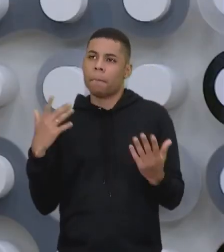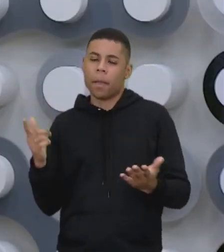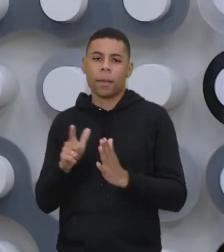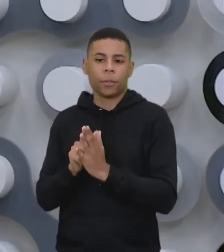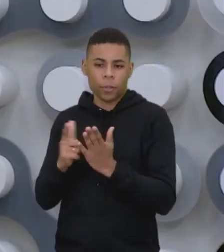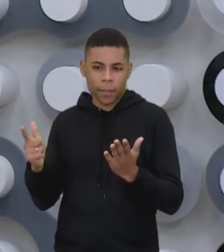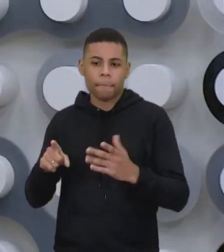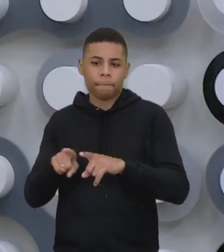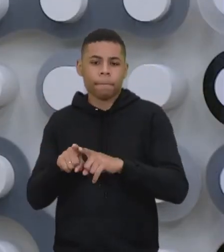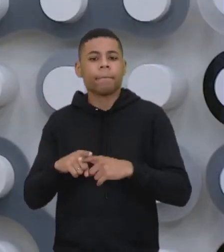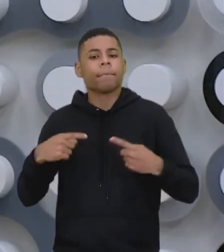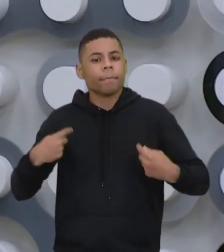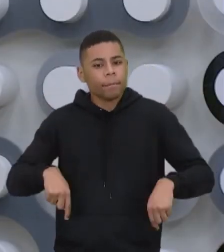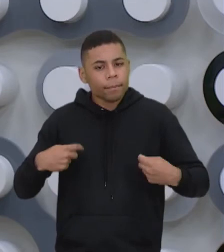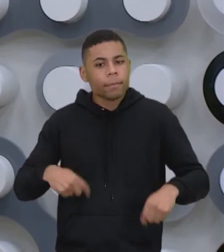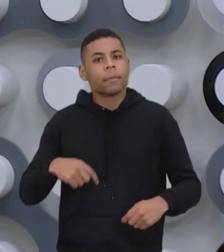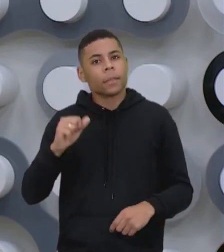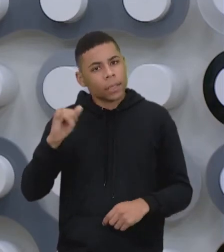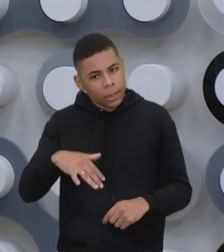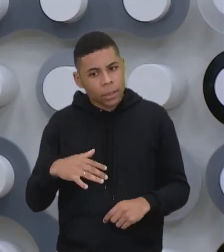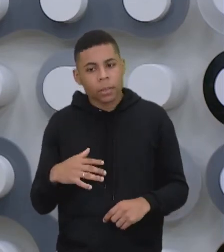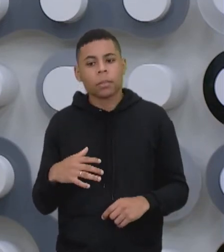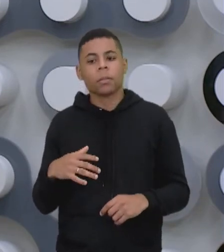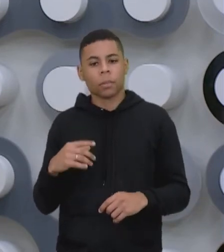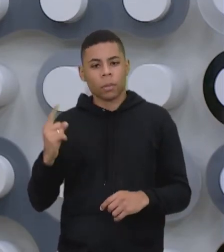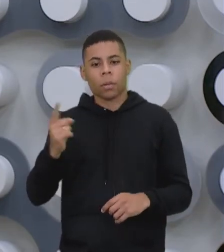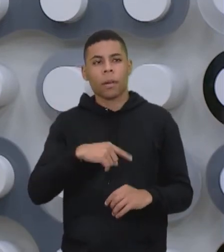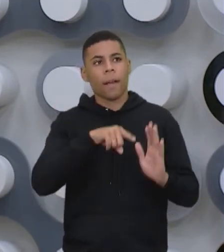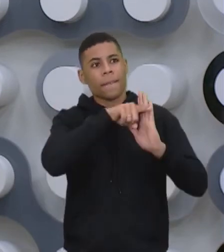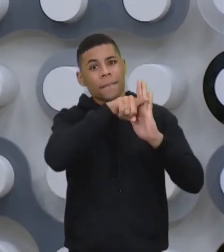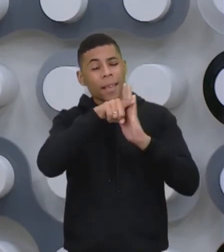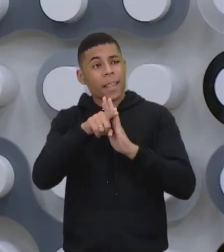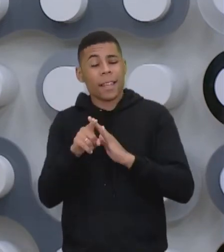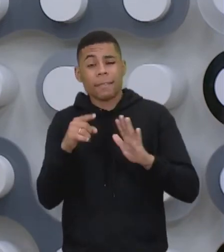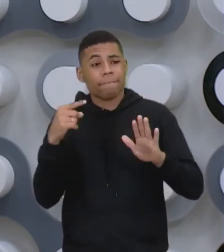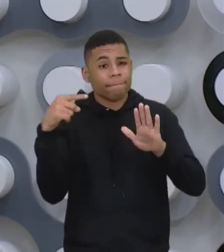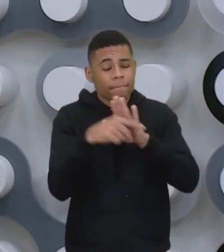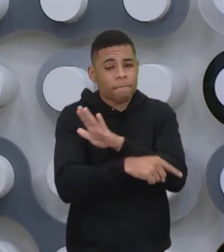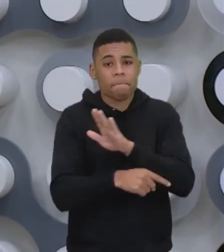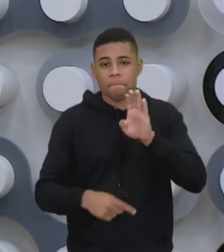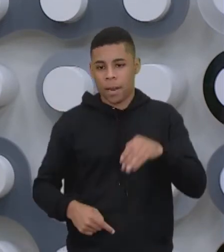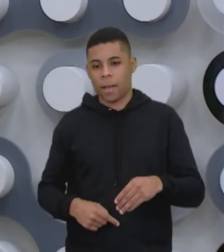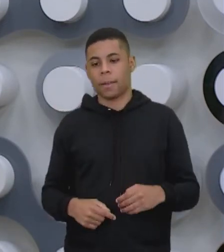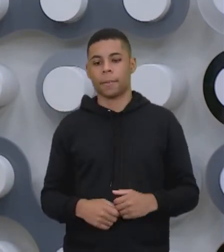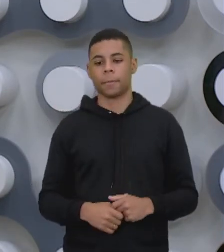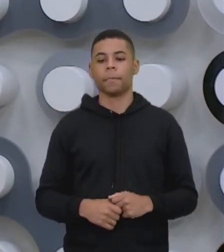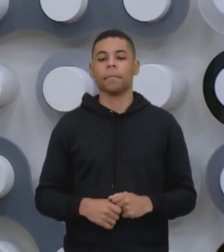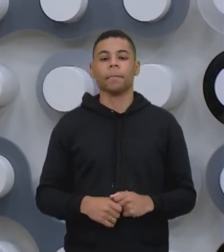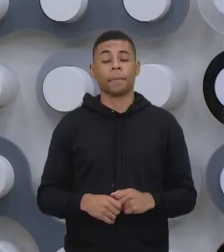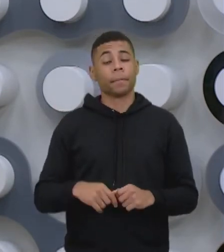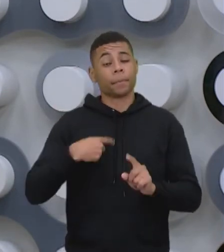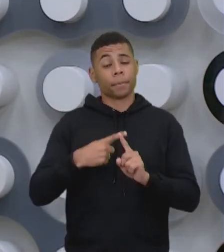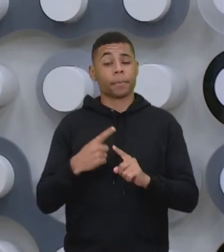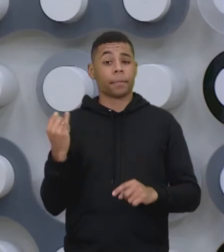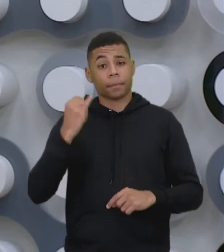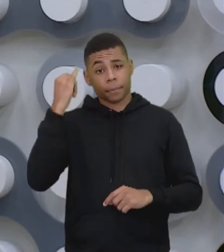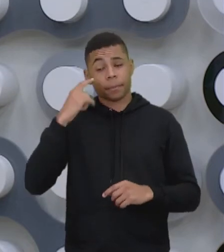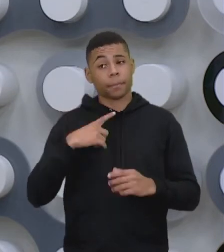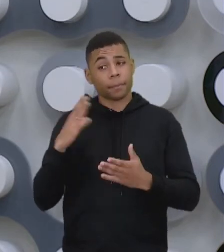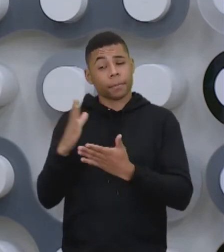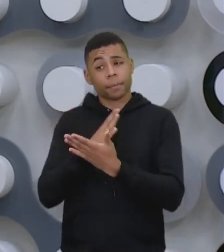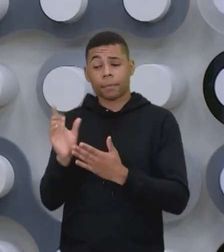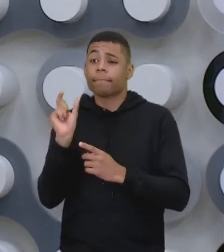jornalismo, então é necessário, sim, que se avalie muita coisa, porque muita coisa chega para nós. E às vezes a gente vai perceber que há alguns termos